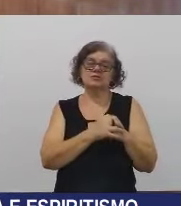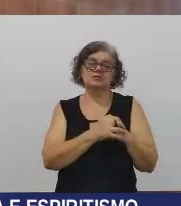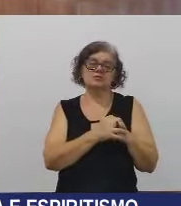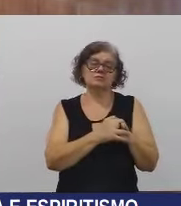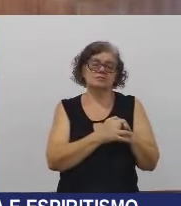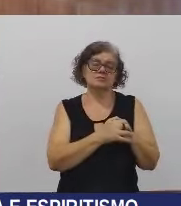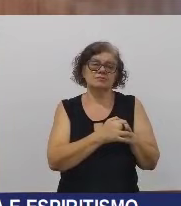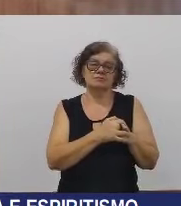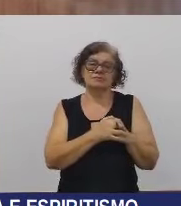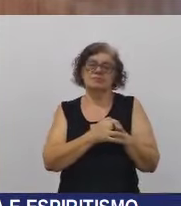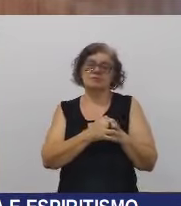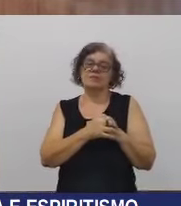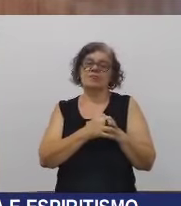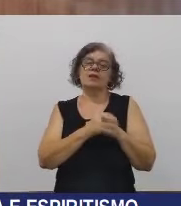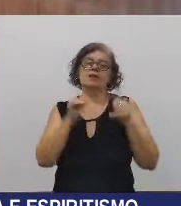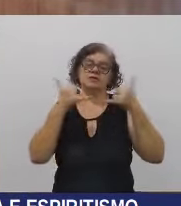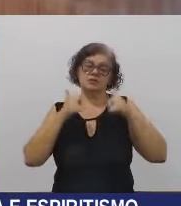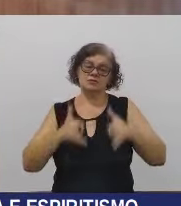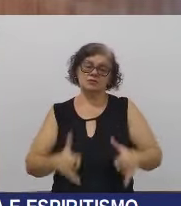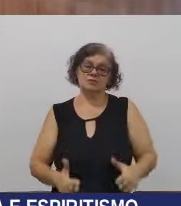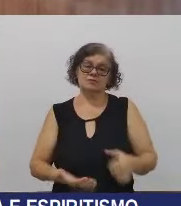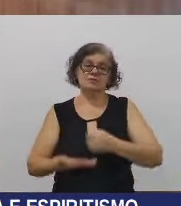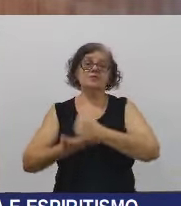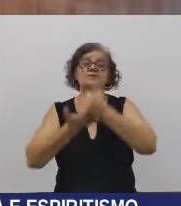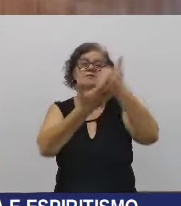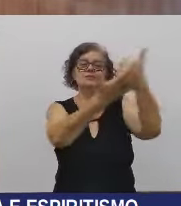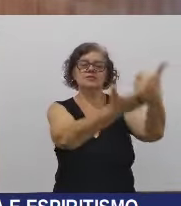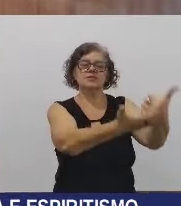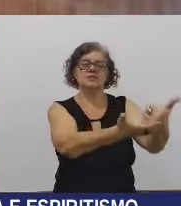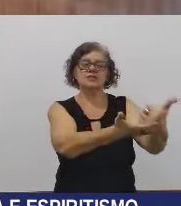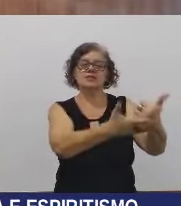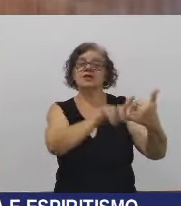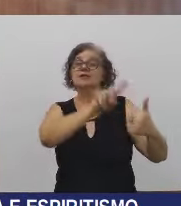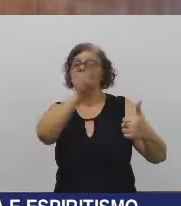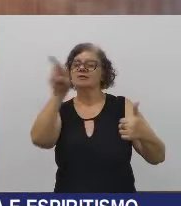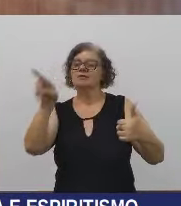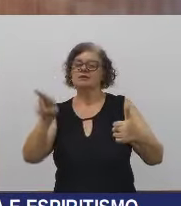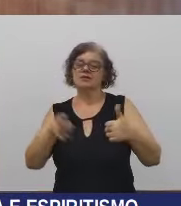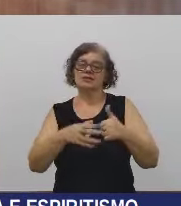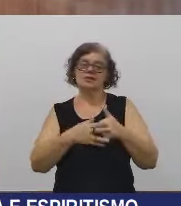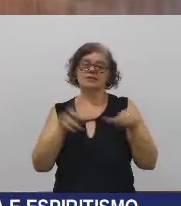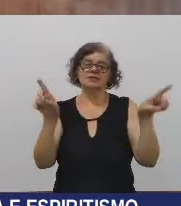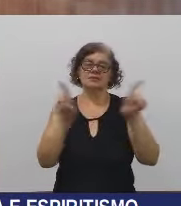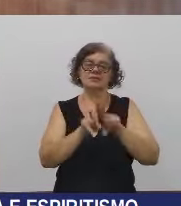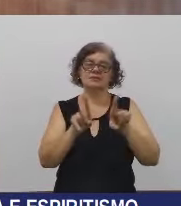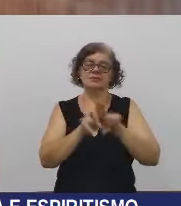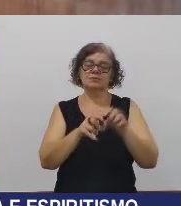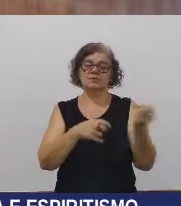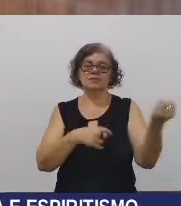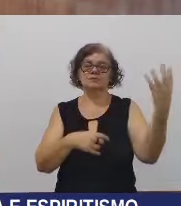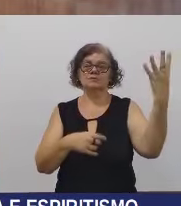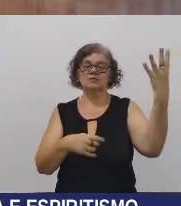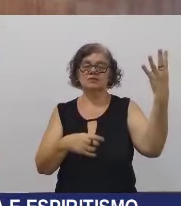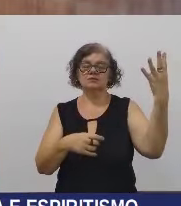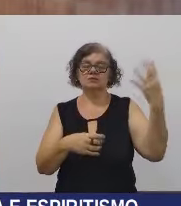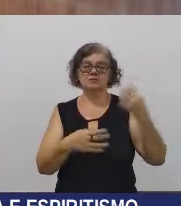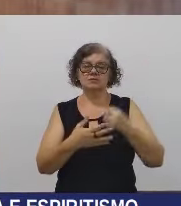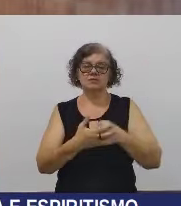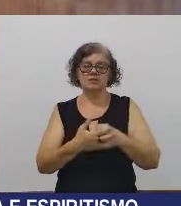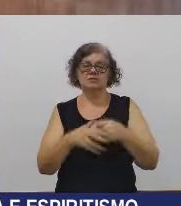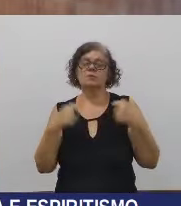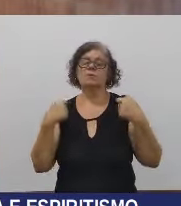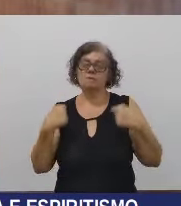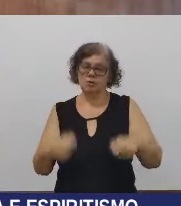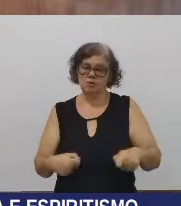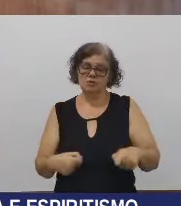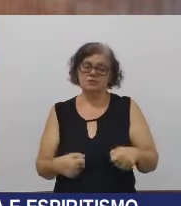vícios. Que essa nossa vibração possa chegar a eles também, que a